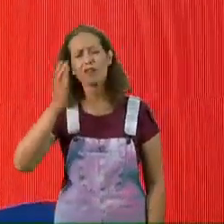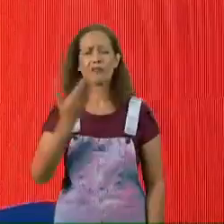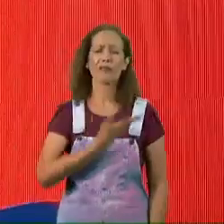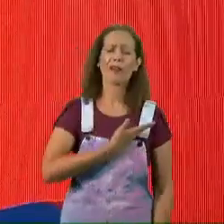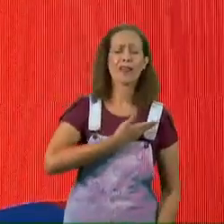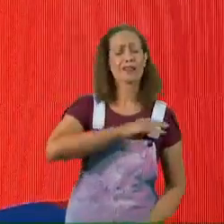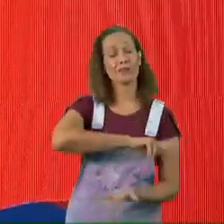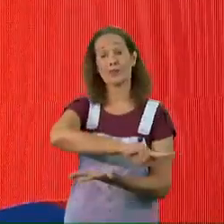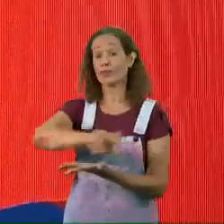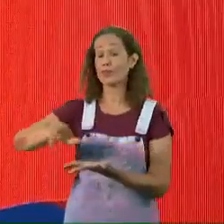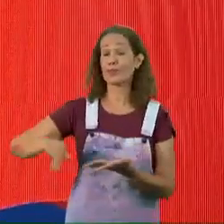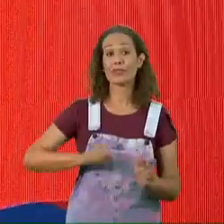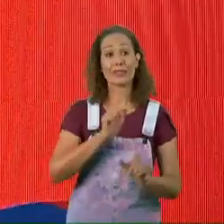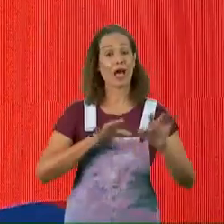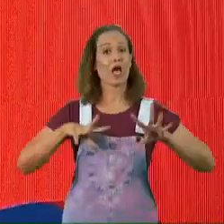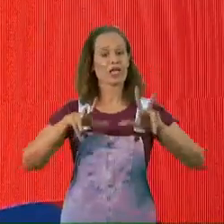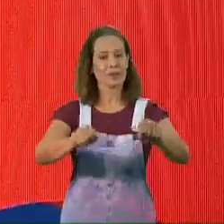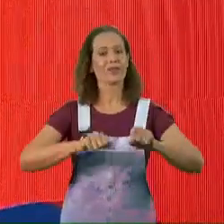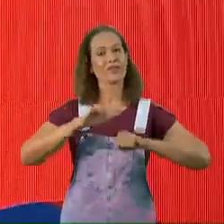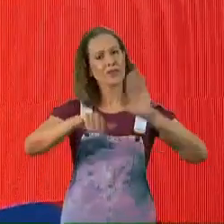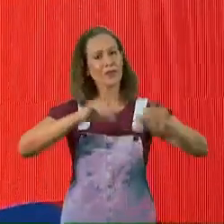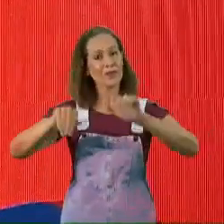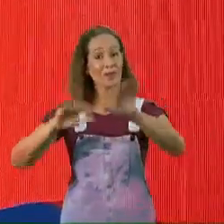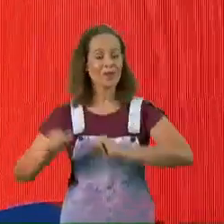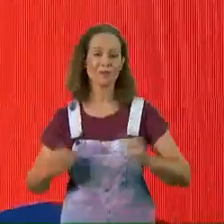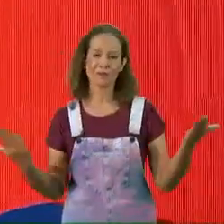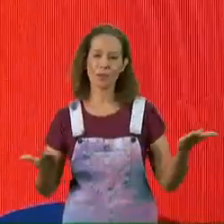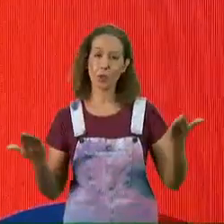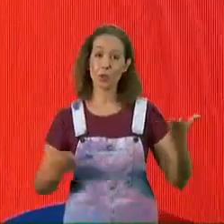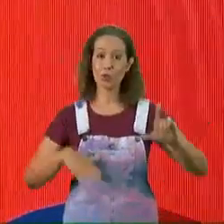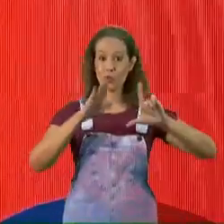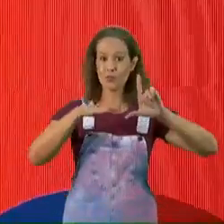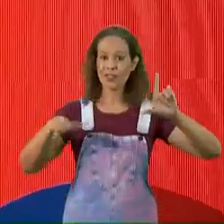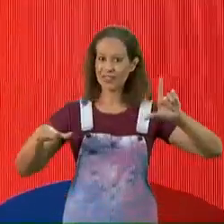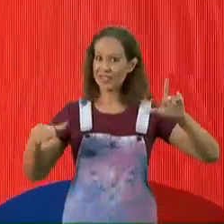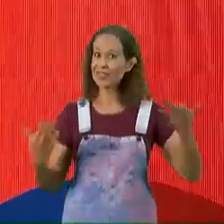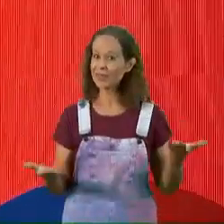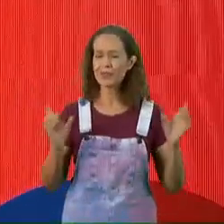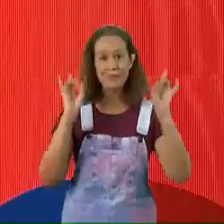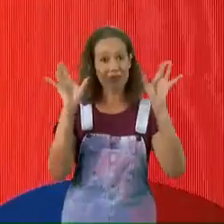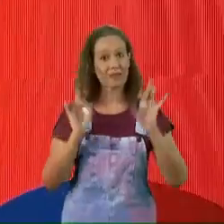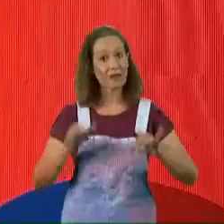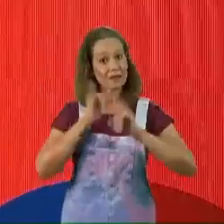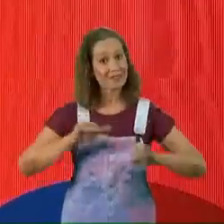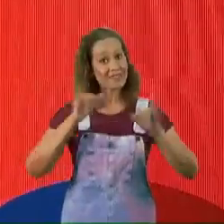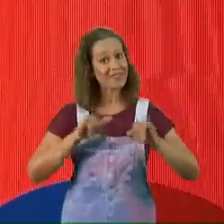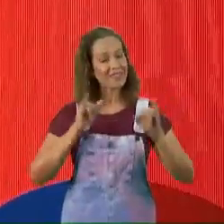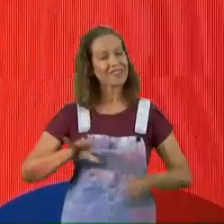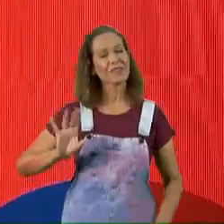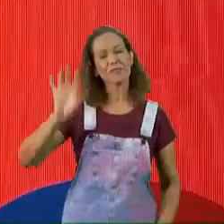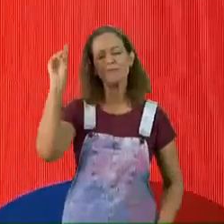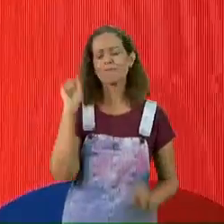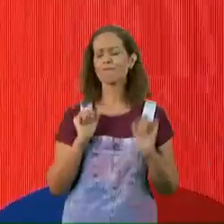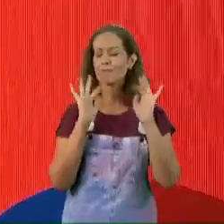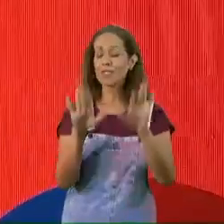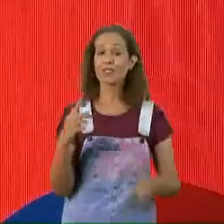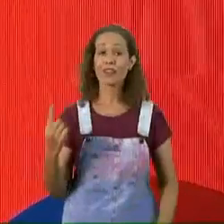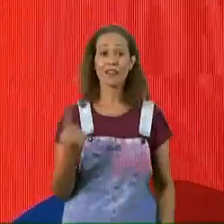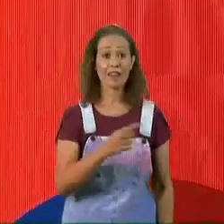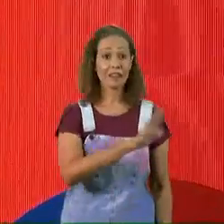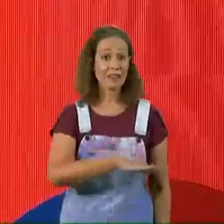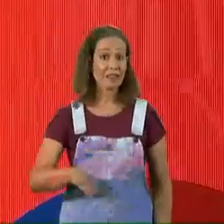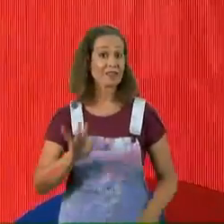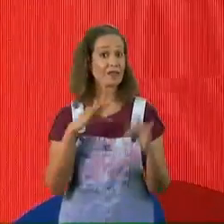colegas, todo mundo e fala assim: hoje tem um programa muito especial e tenho certeza que Deus vai abençoar muito cada criança,